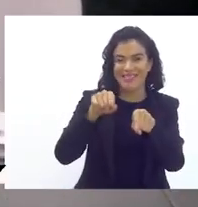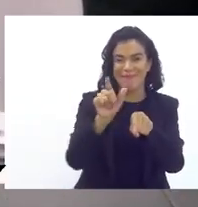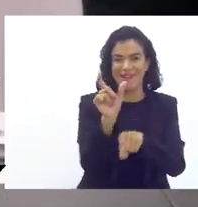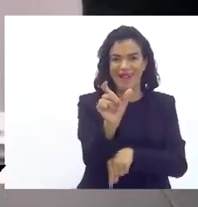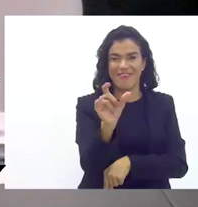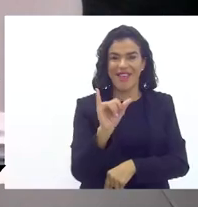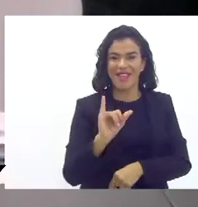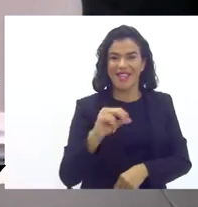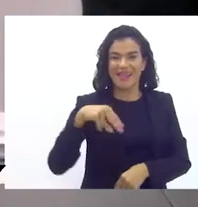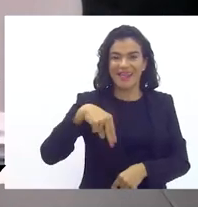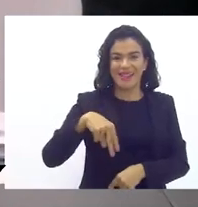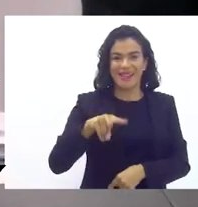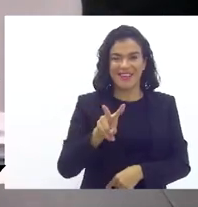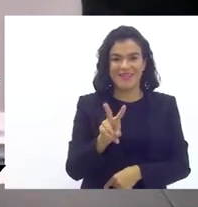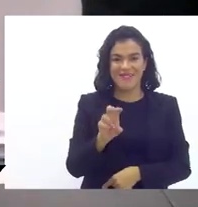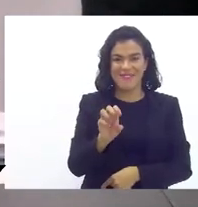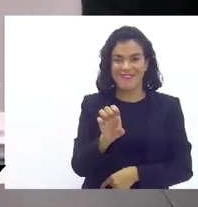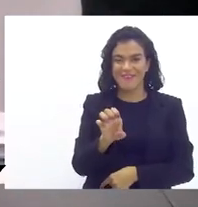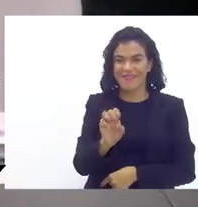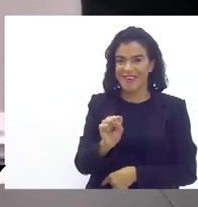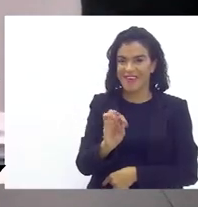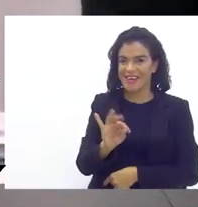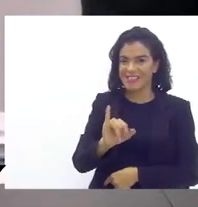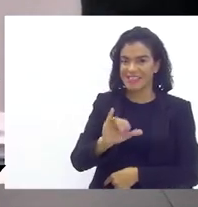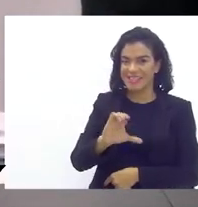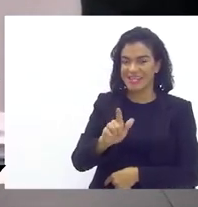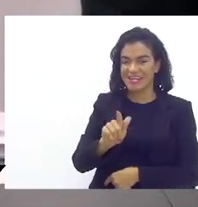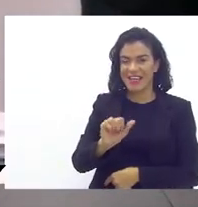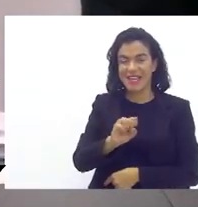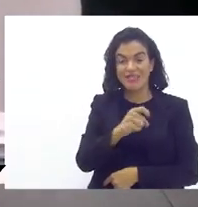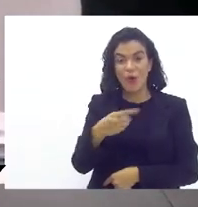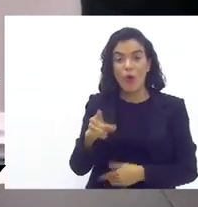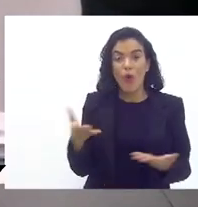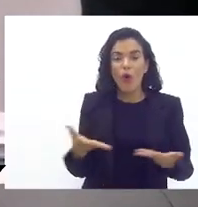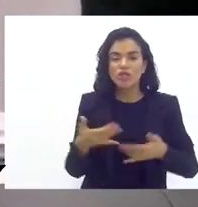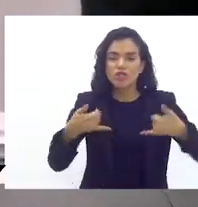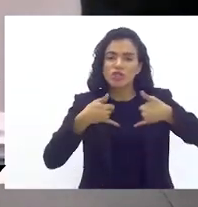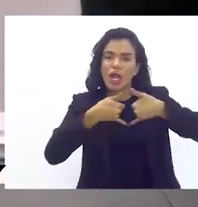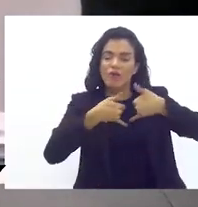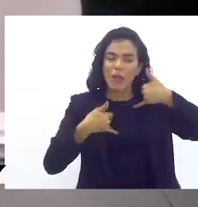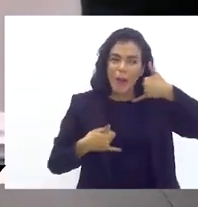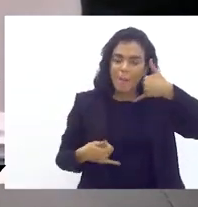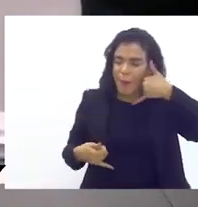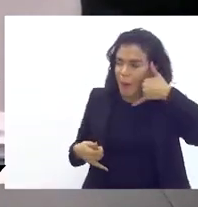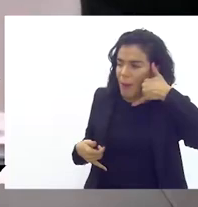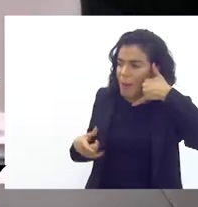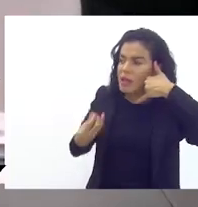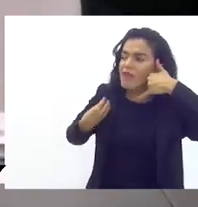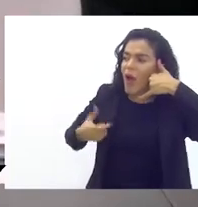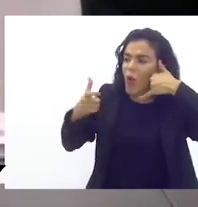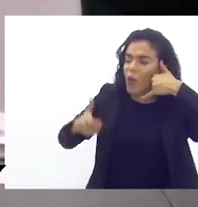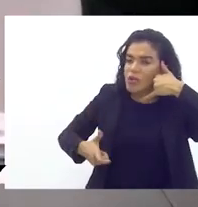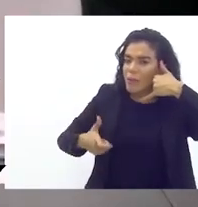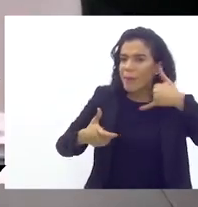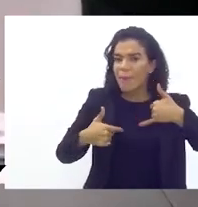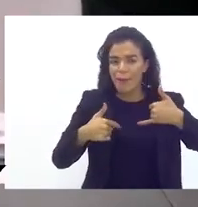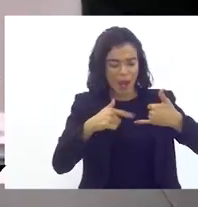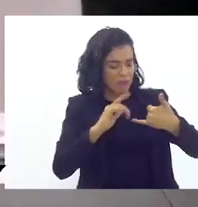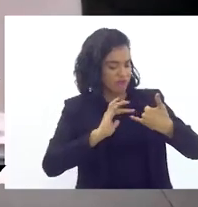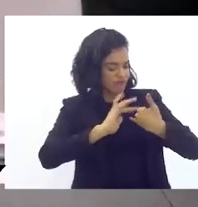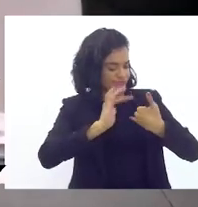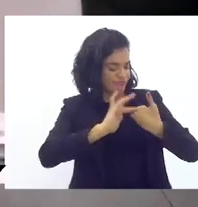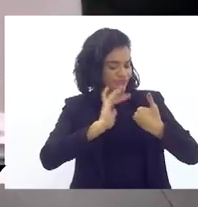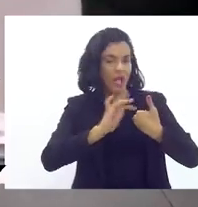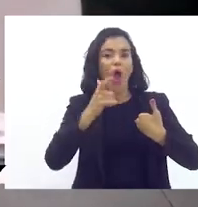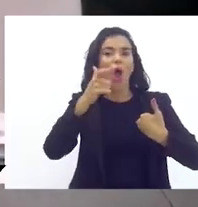palavra por exemplo hoje em dia através de telefone que você tem como saber onde é que a pessoa tava nesse horário você tava naquele lugar ou tem outro